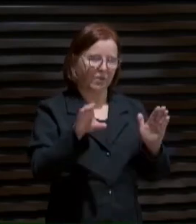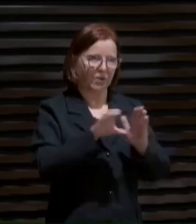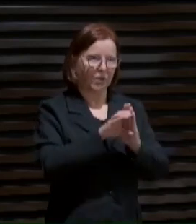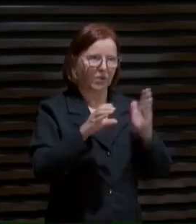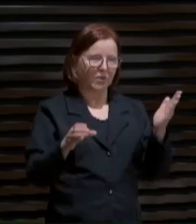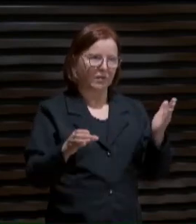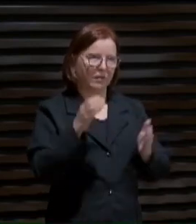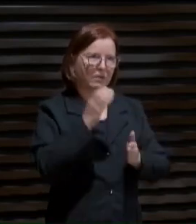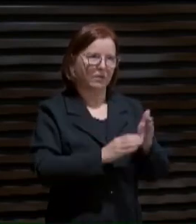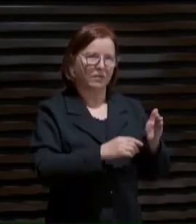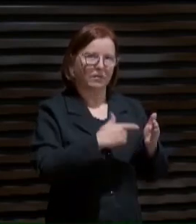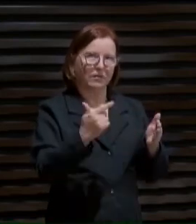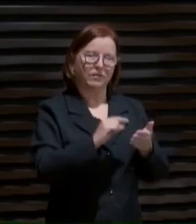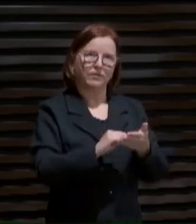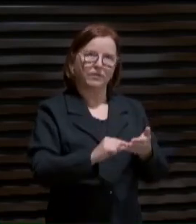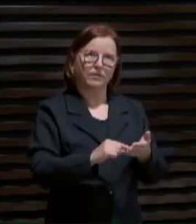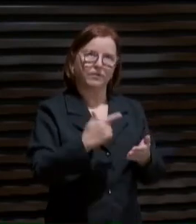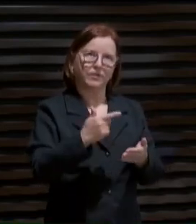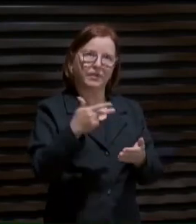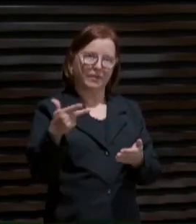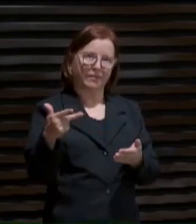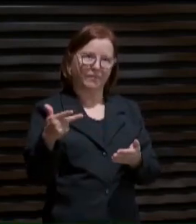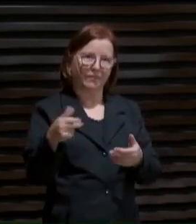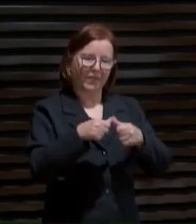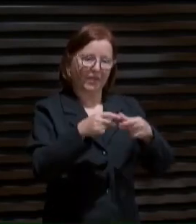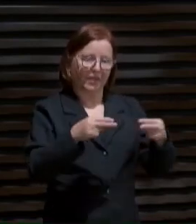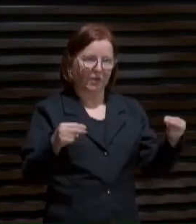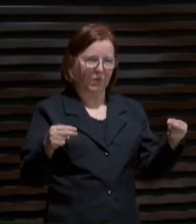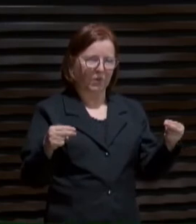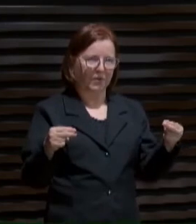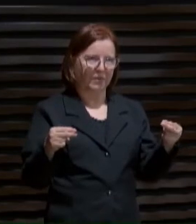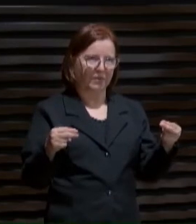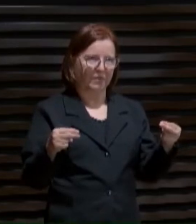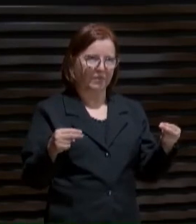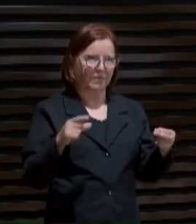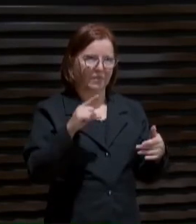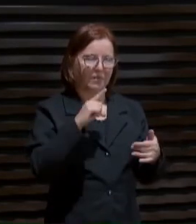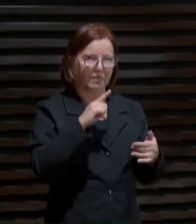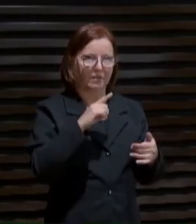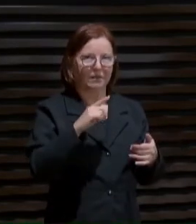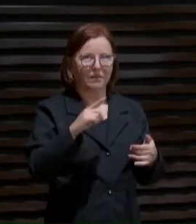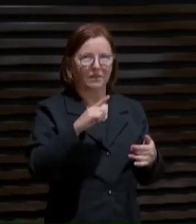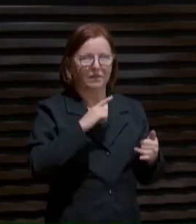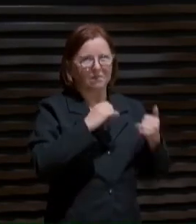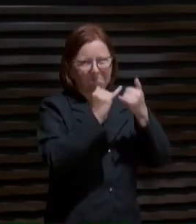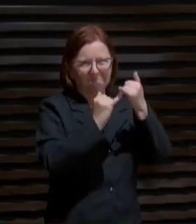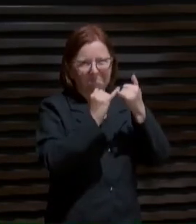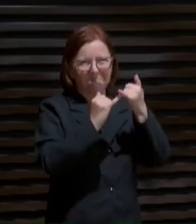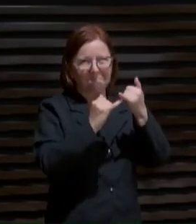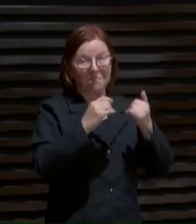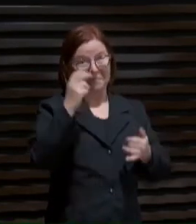Versículo 23 tá as coisas com efeito tem aparência de Sabedoria